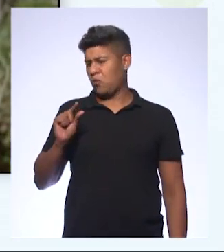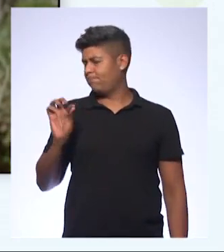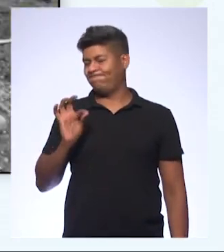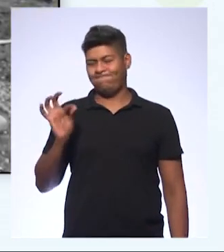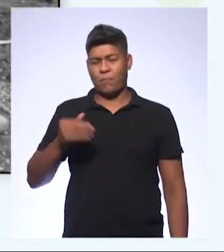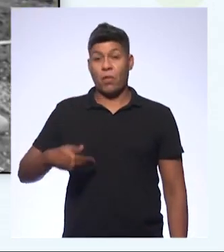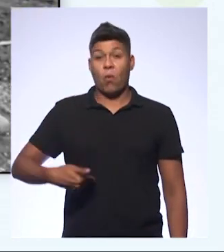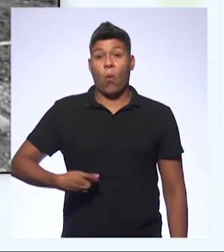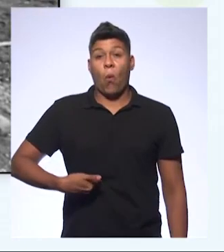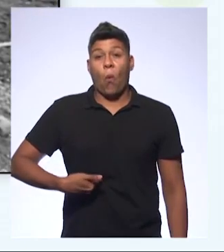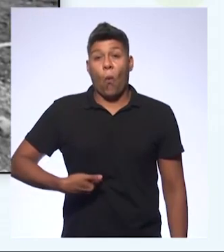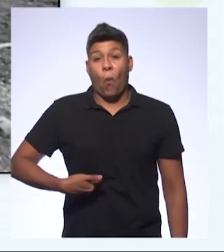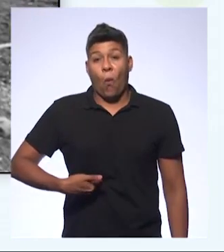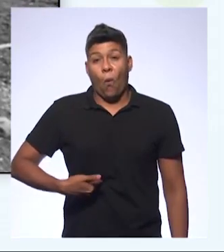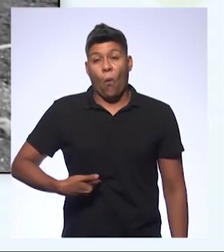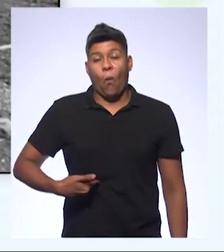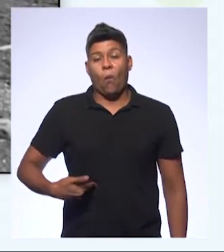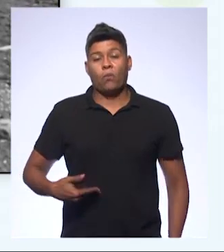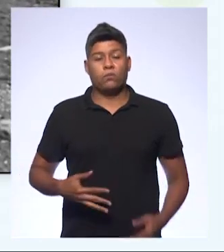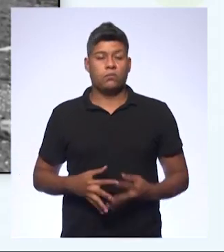muita.